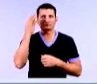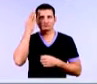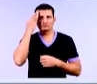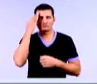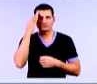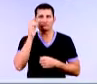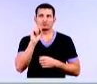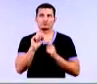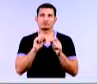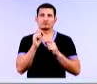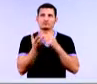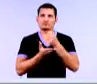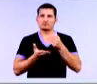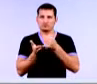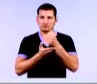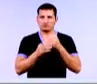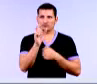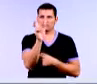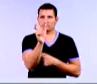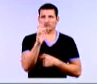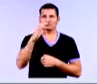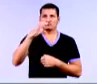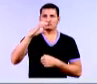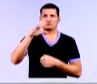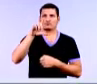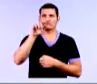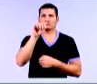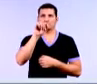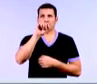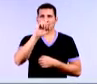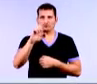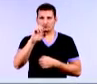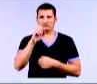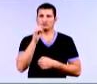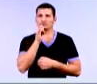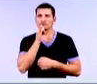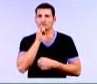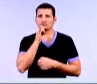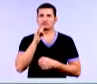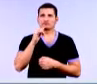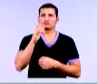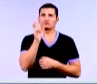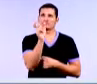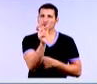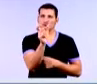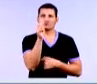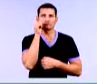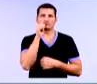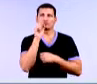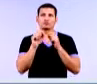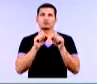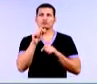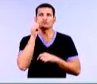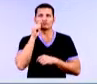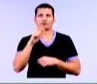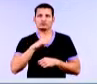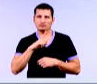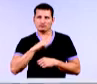básica do que vem a ser uma classe. Então, observe, por exemplo, uma classe mulher. O que uma mulher tem?